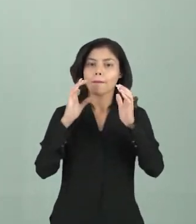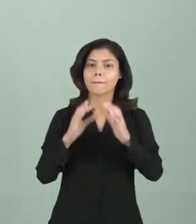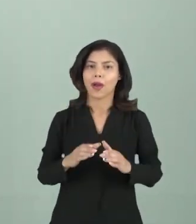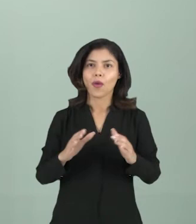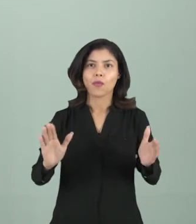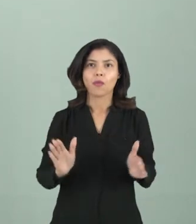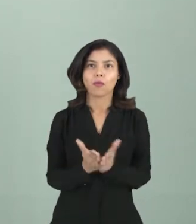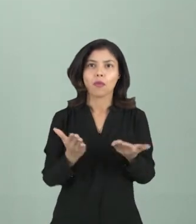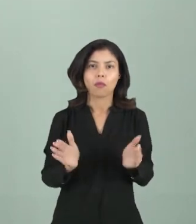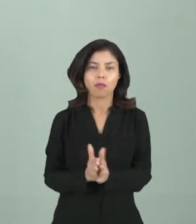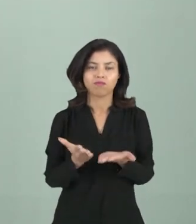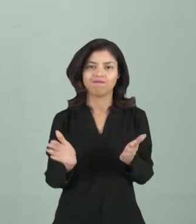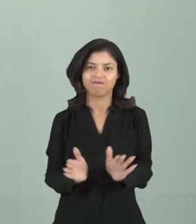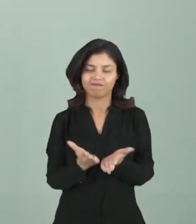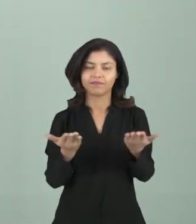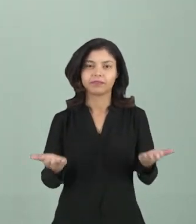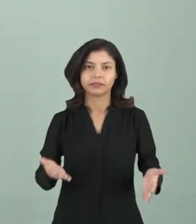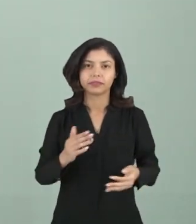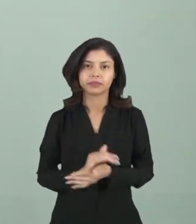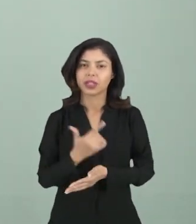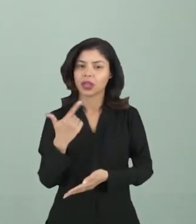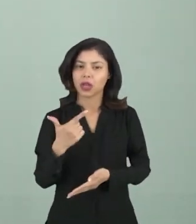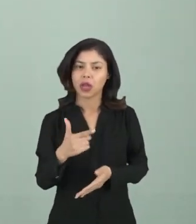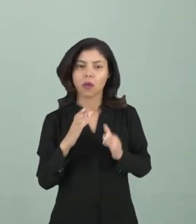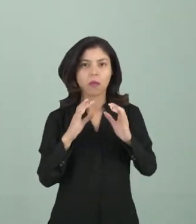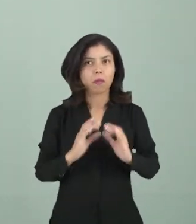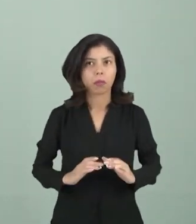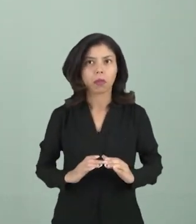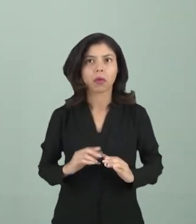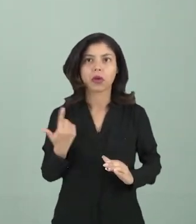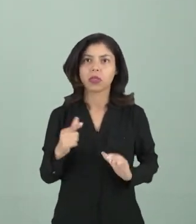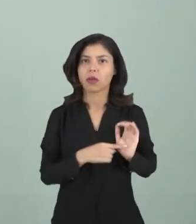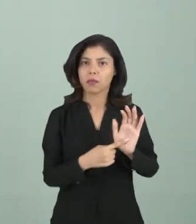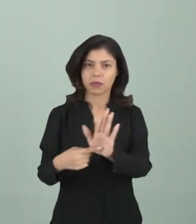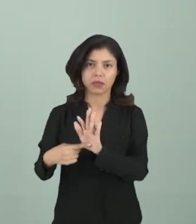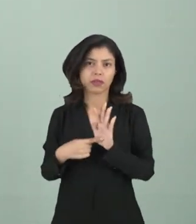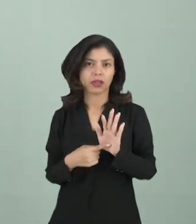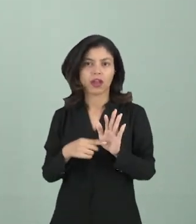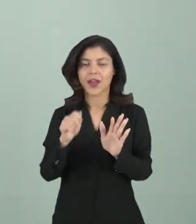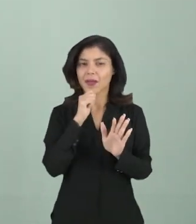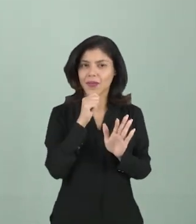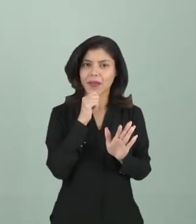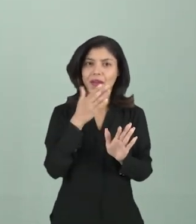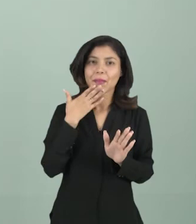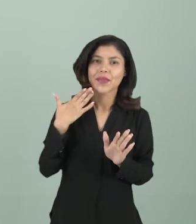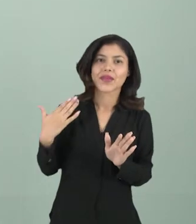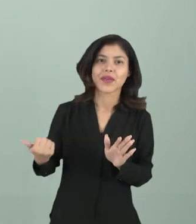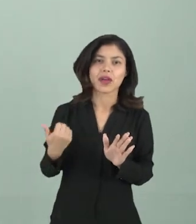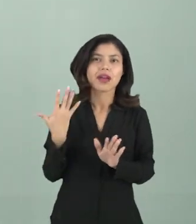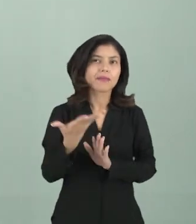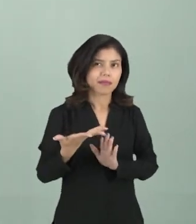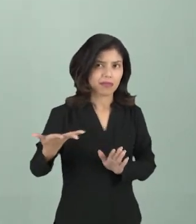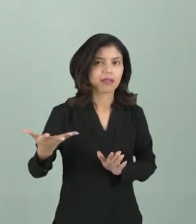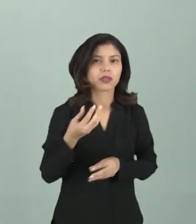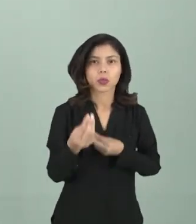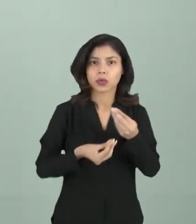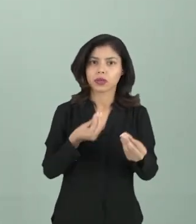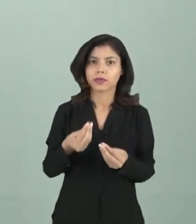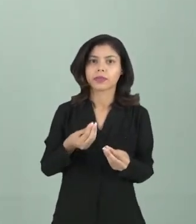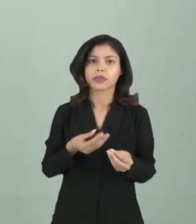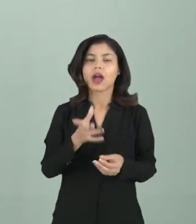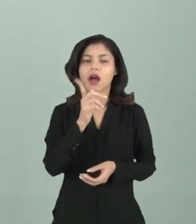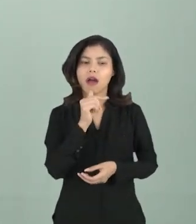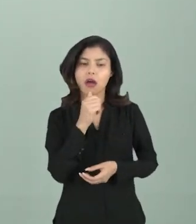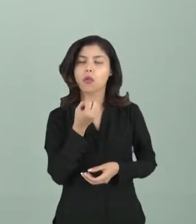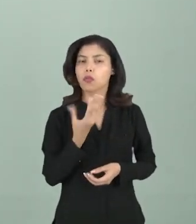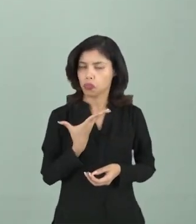bairro insalubre, em um bairro que não apresenta, digamos assim, a infraestrutura básica, como água